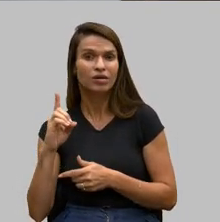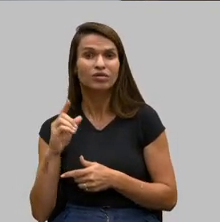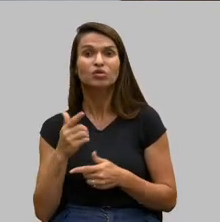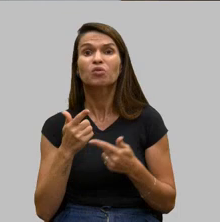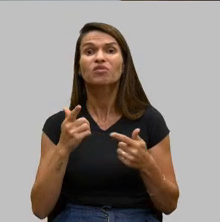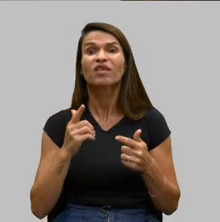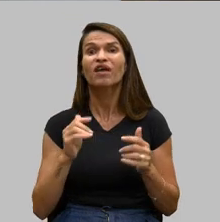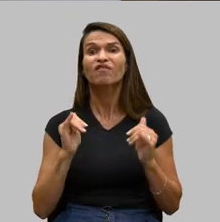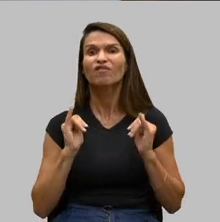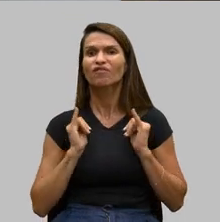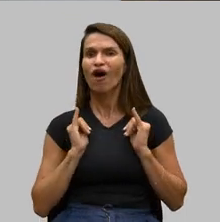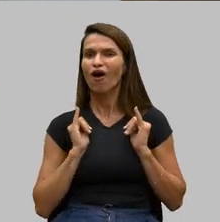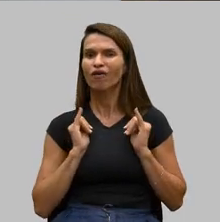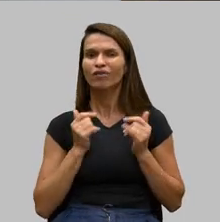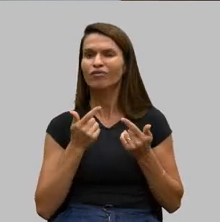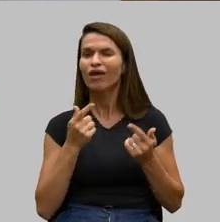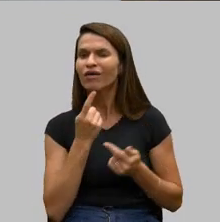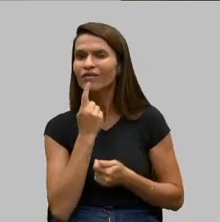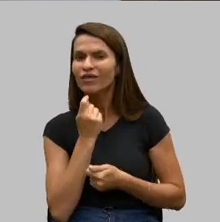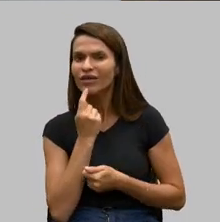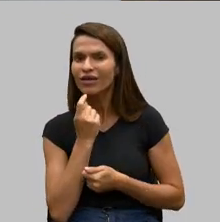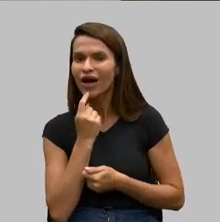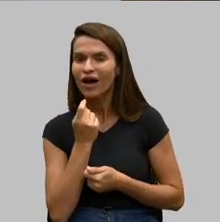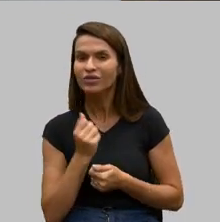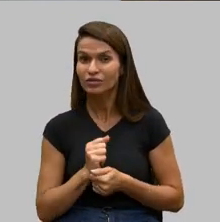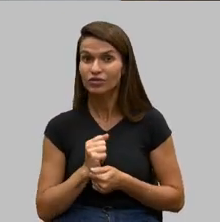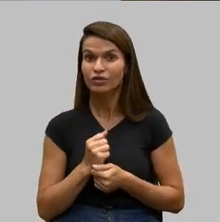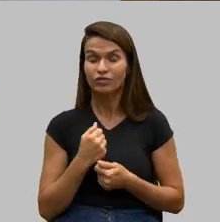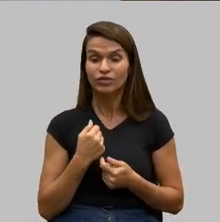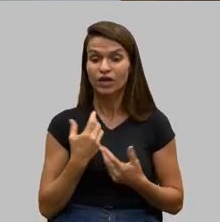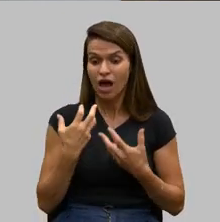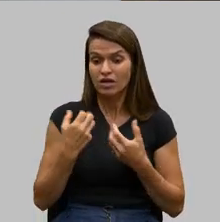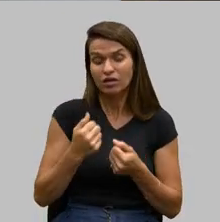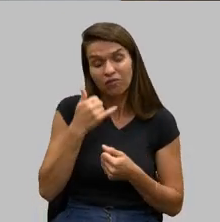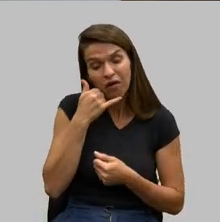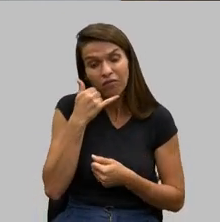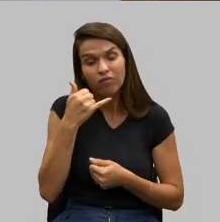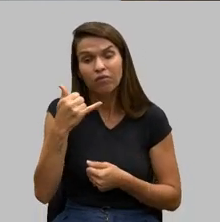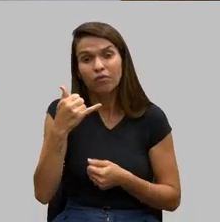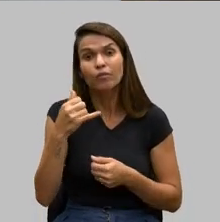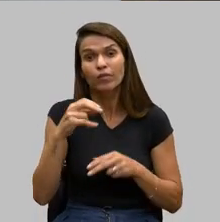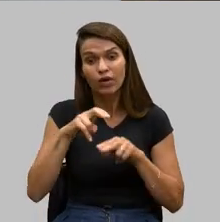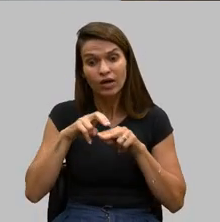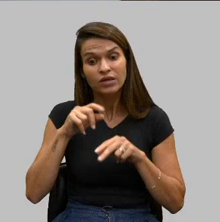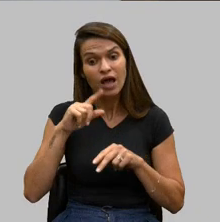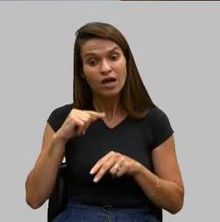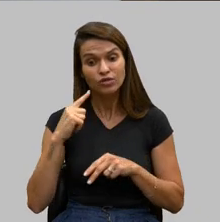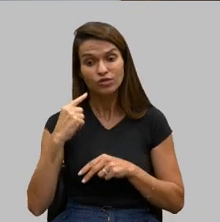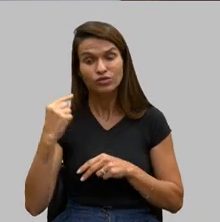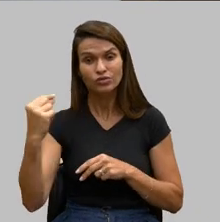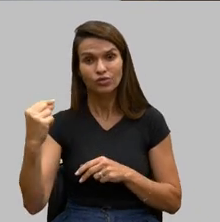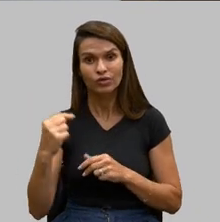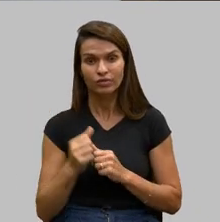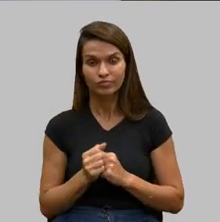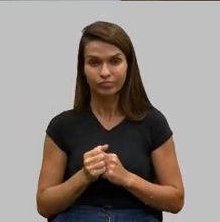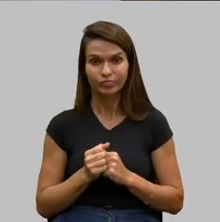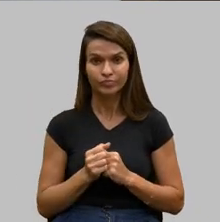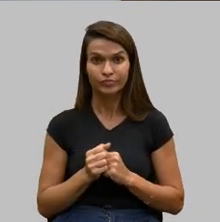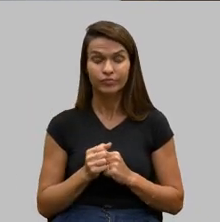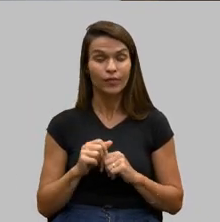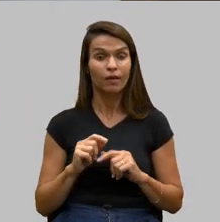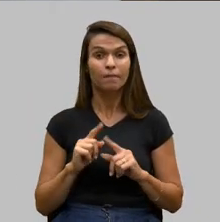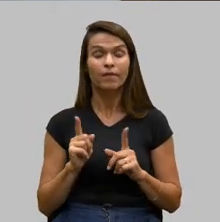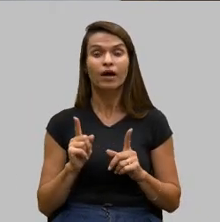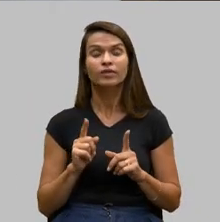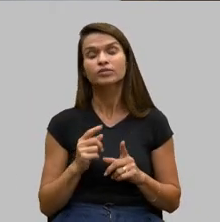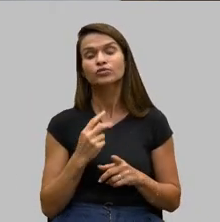e vai atender porque esse é o seu chamado mas a gente não pode entender a a